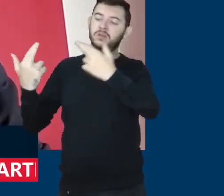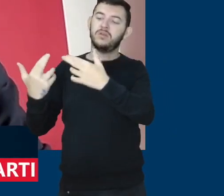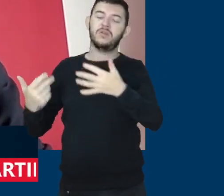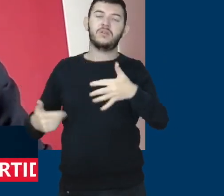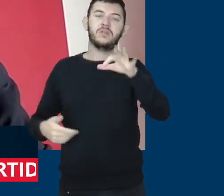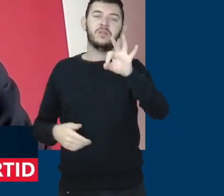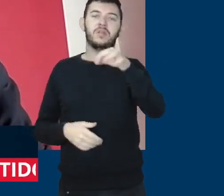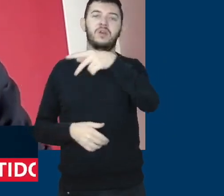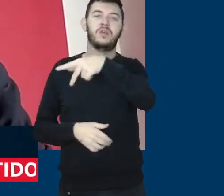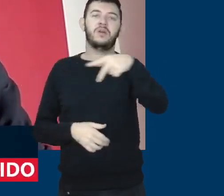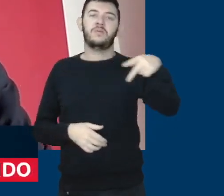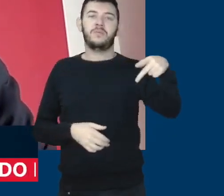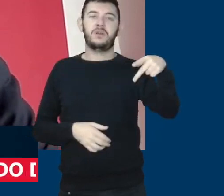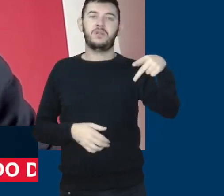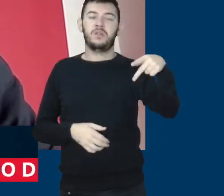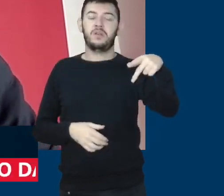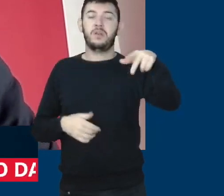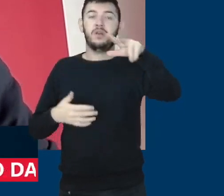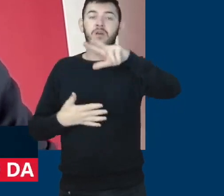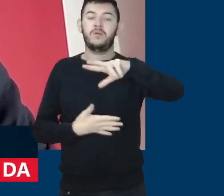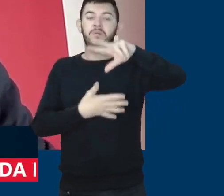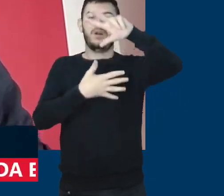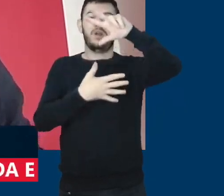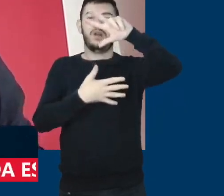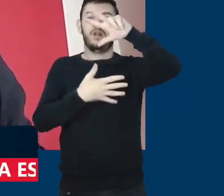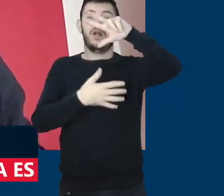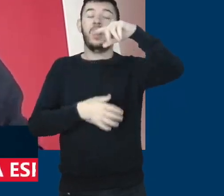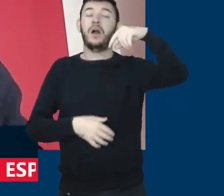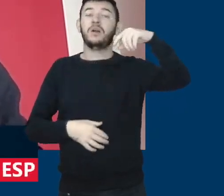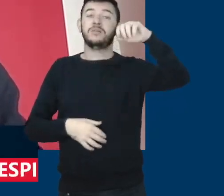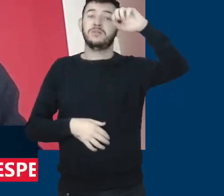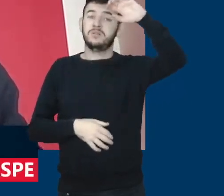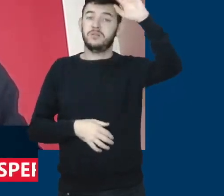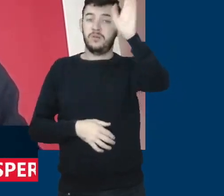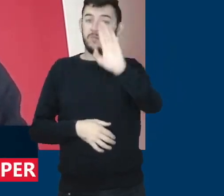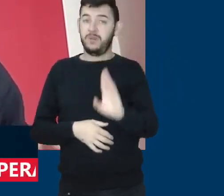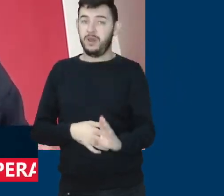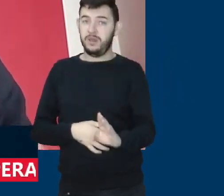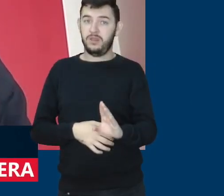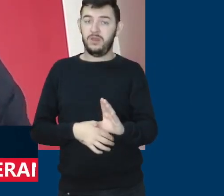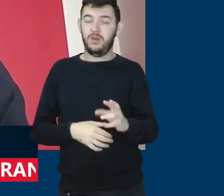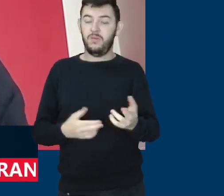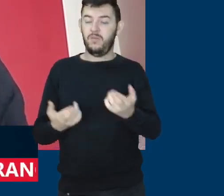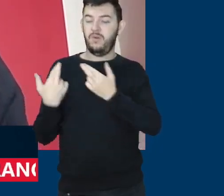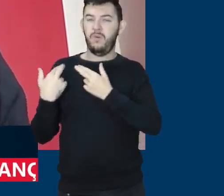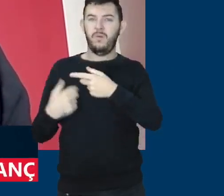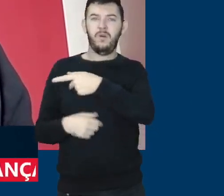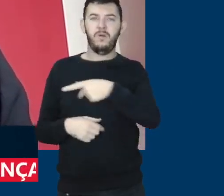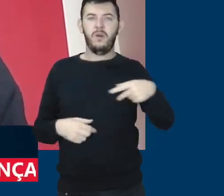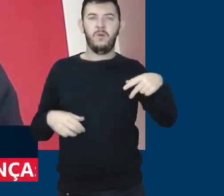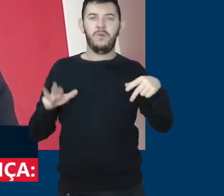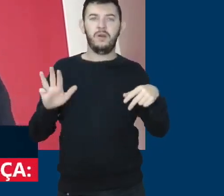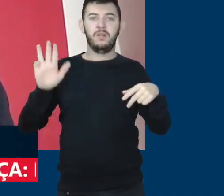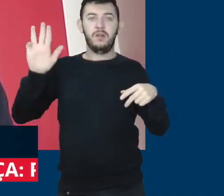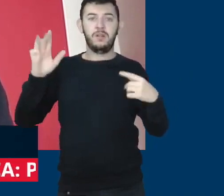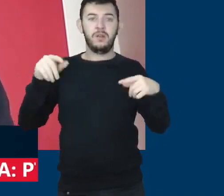presidentes da América Latina aqui no Brasil, por iniciativa do presidente Lula, nós podemos dizer também da